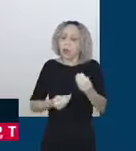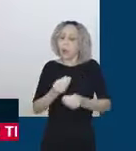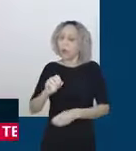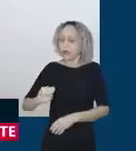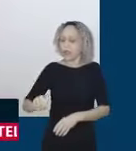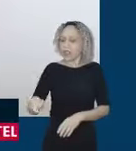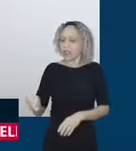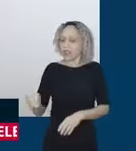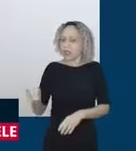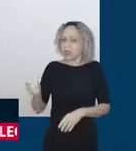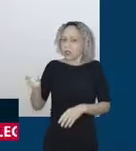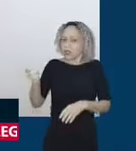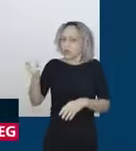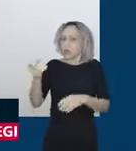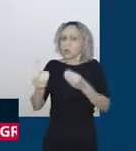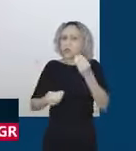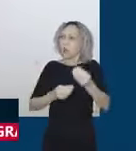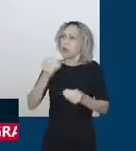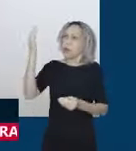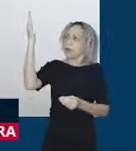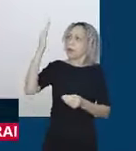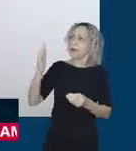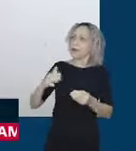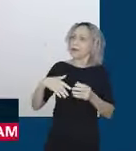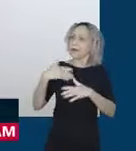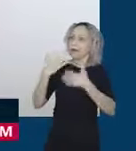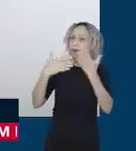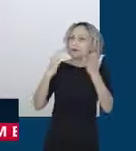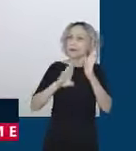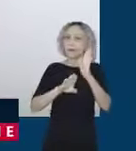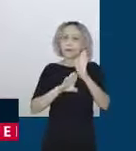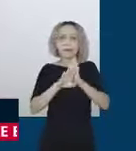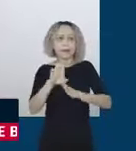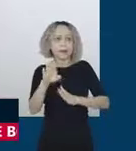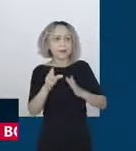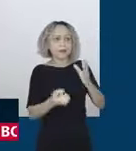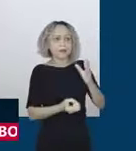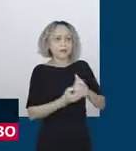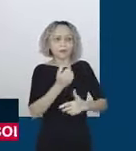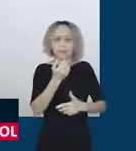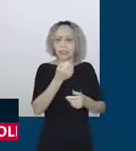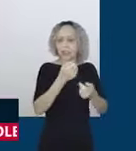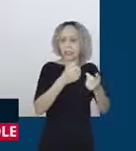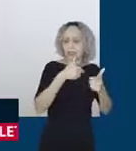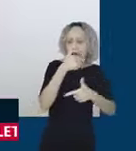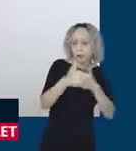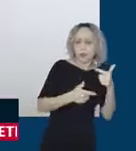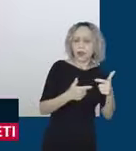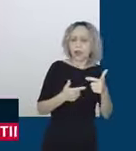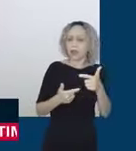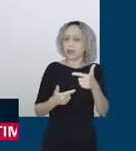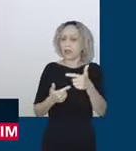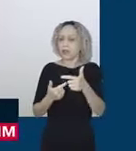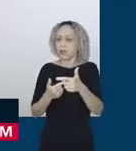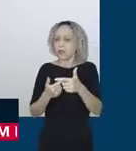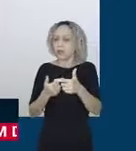país desenvolver, crescer, gerar emprego, gerar renda, combater a miséria. Não dá, tem que diminuir essa taxa de juros.